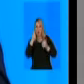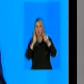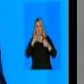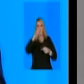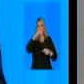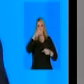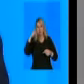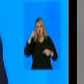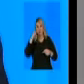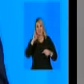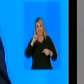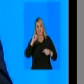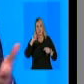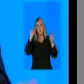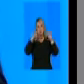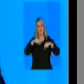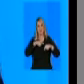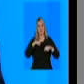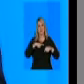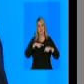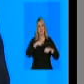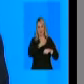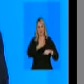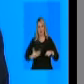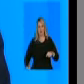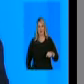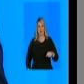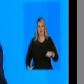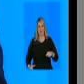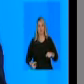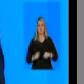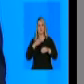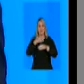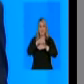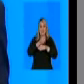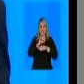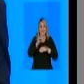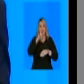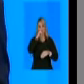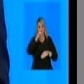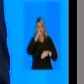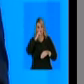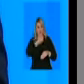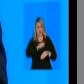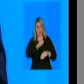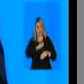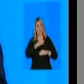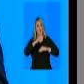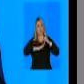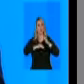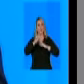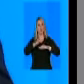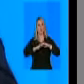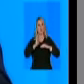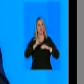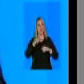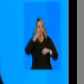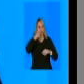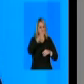há possibilidade do poder público entrar sem colocar em risco a vida dos seus profissionais. Eu já